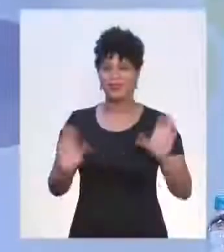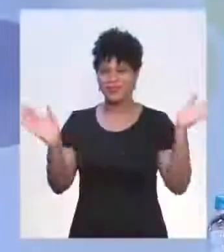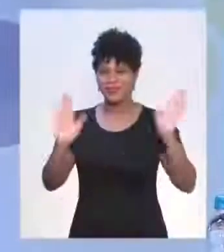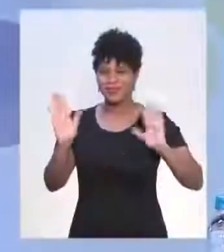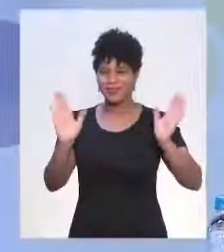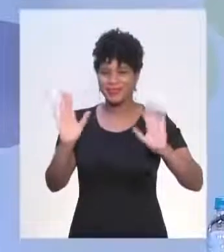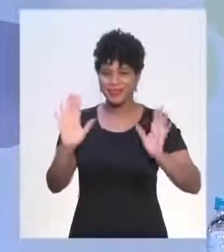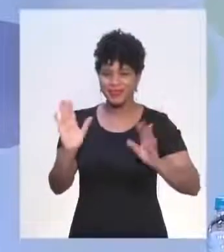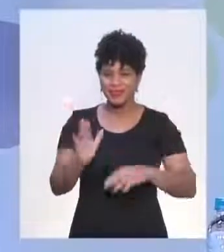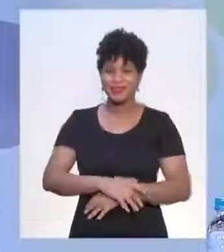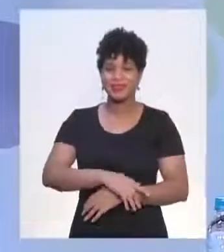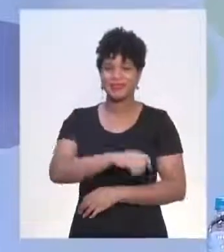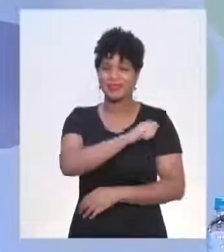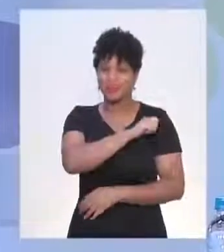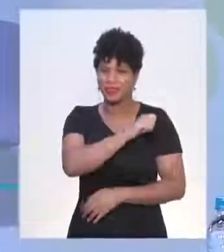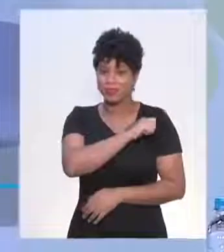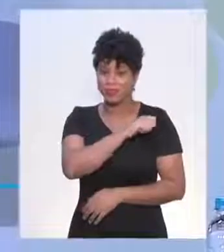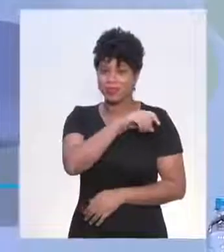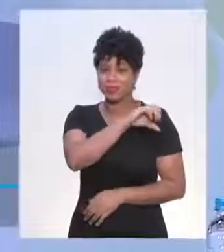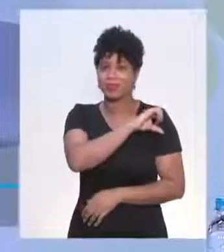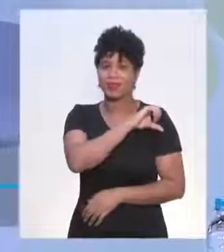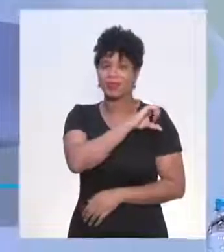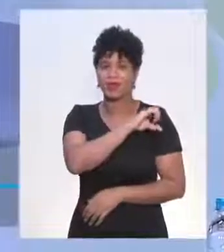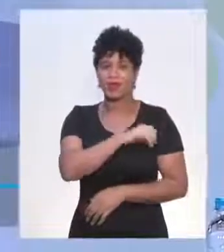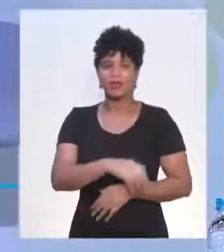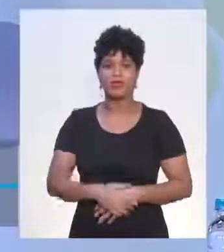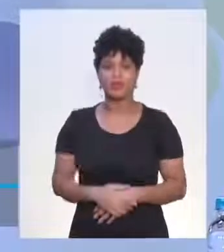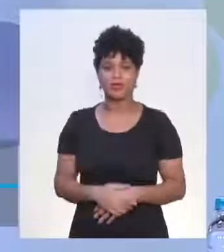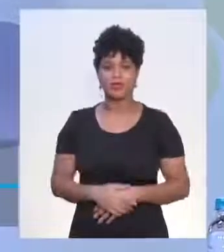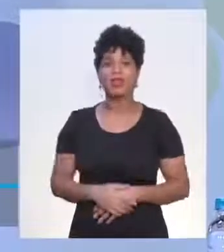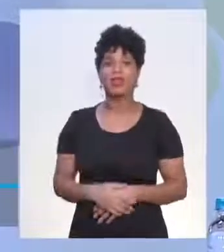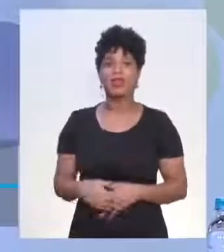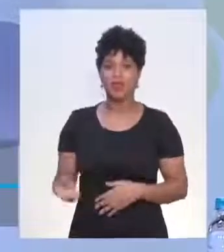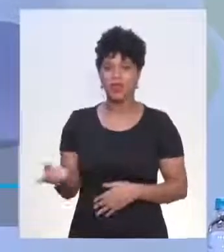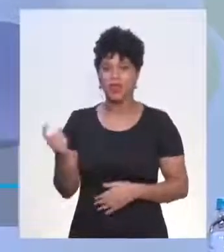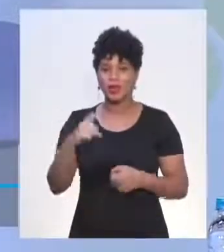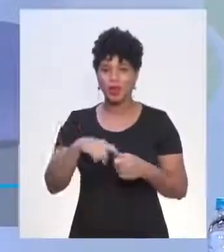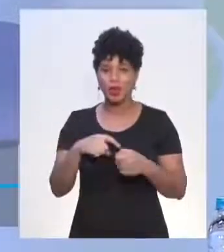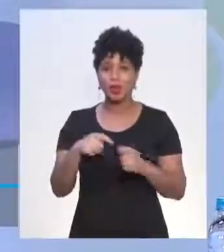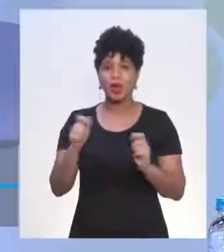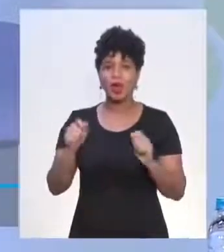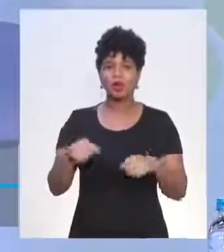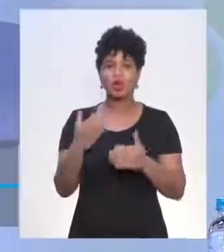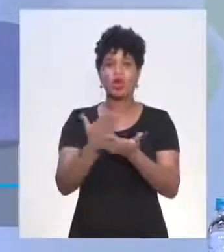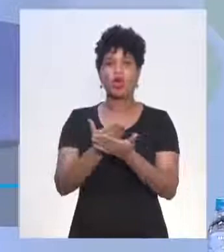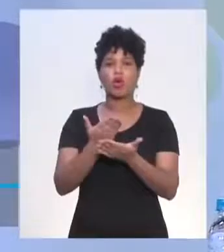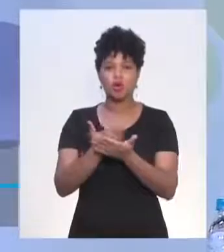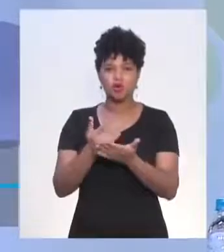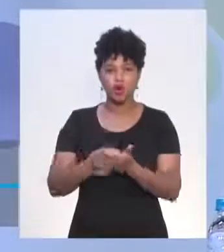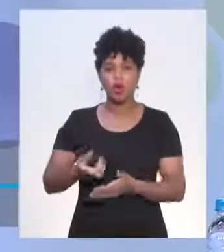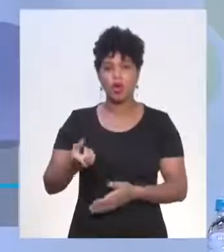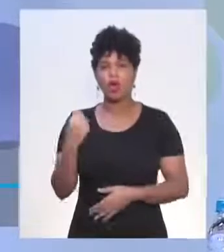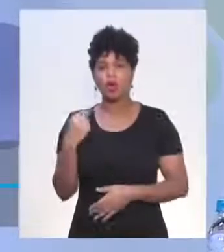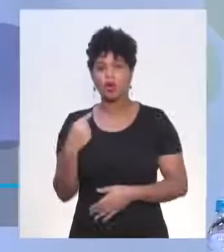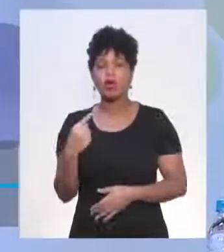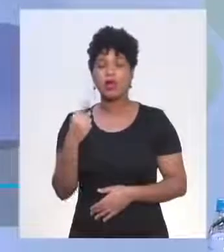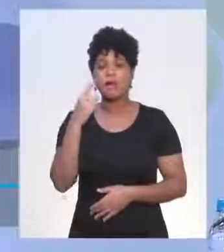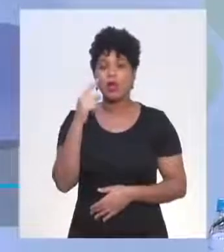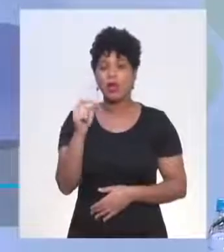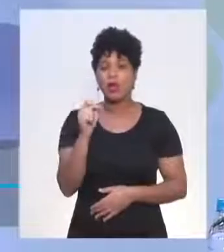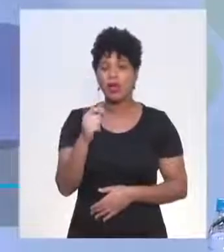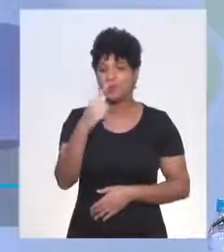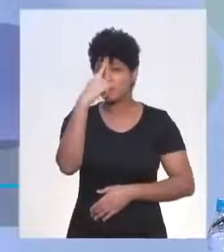turma do 9º ano tudo bem Passaram bem o final de semana estamos de volta para nossa aula de arte hoje a gente vai falar sobre